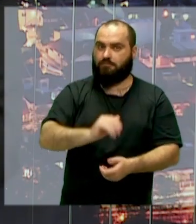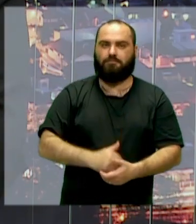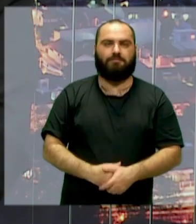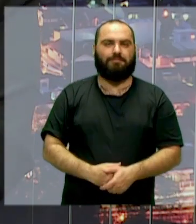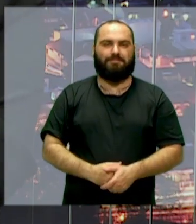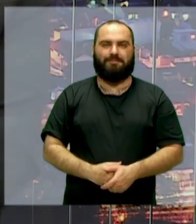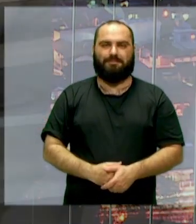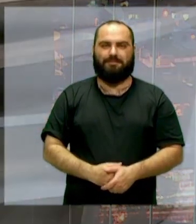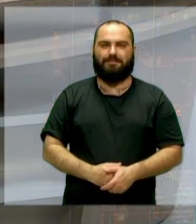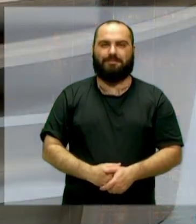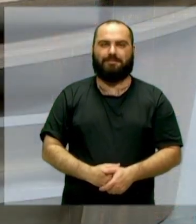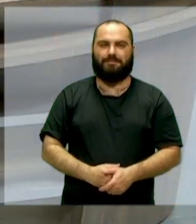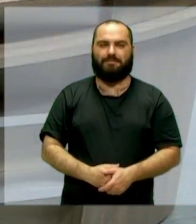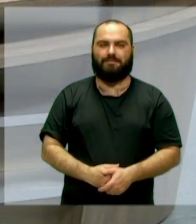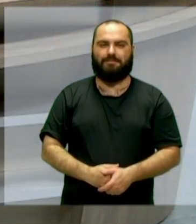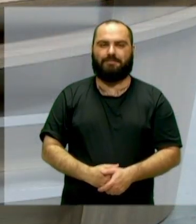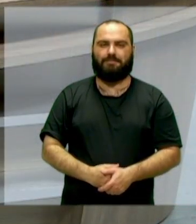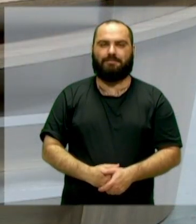já